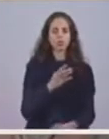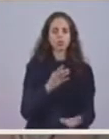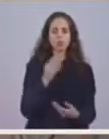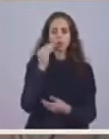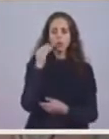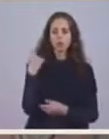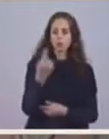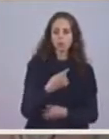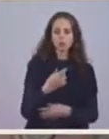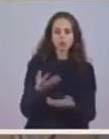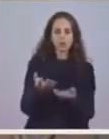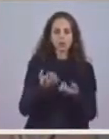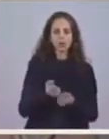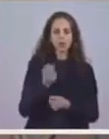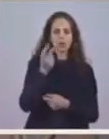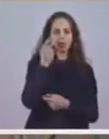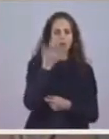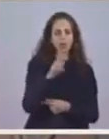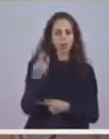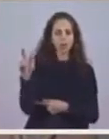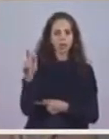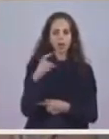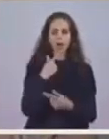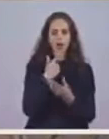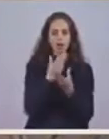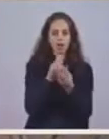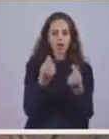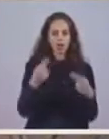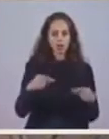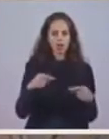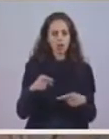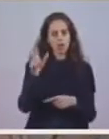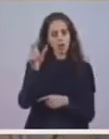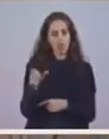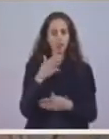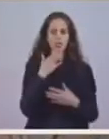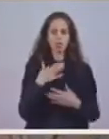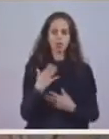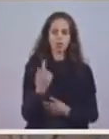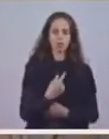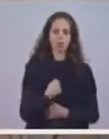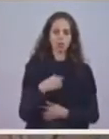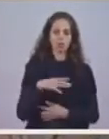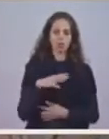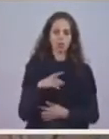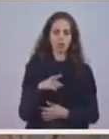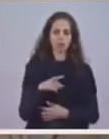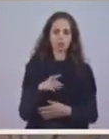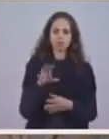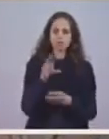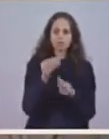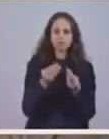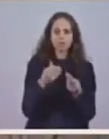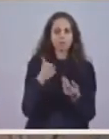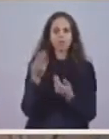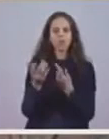vamos acolher esta vida eterna em abundância que Ele nos quer oferecer? Que sinais vamos